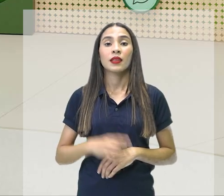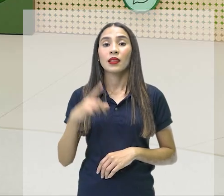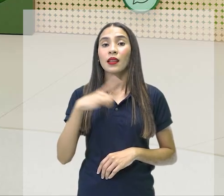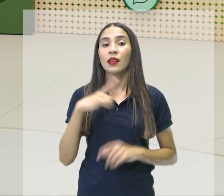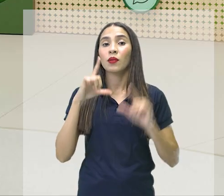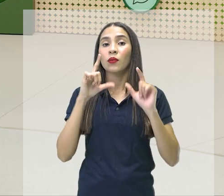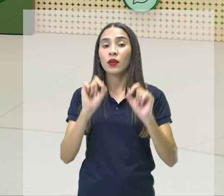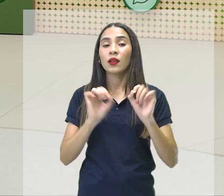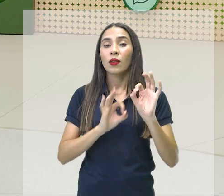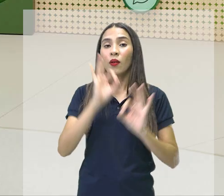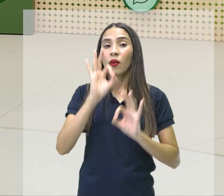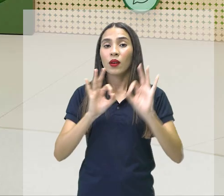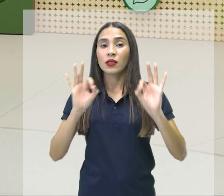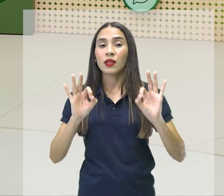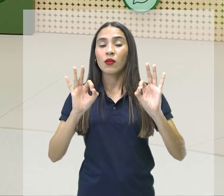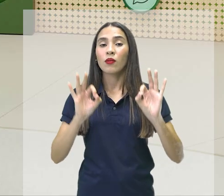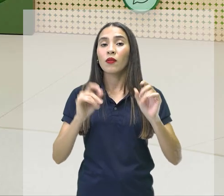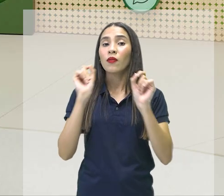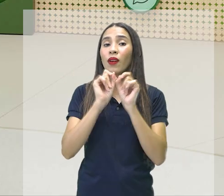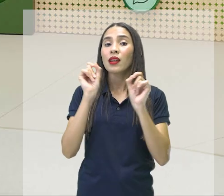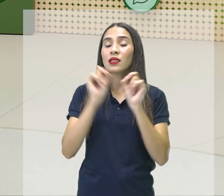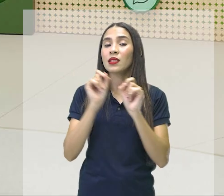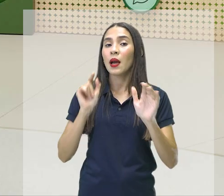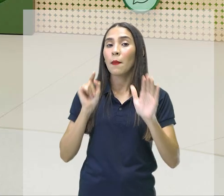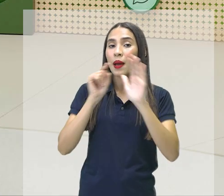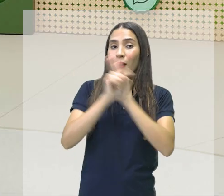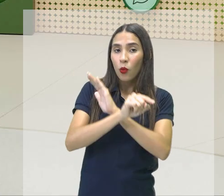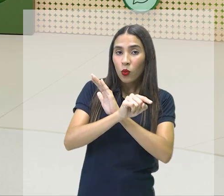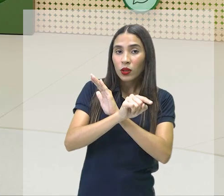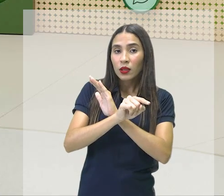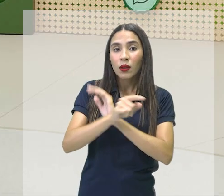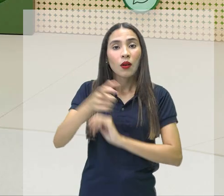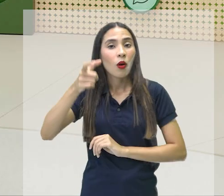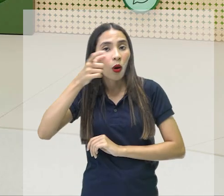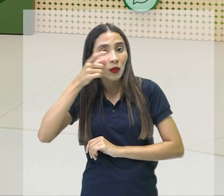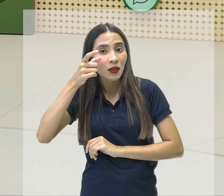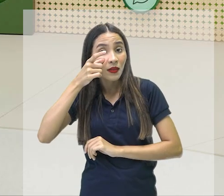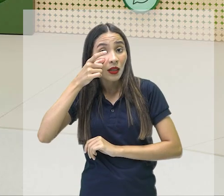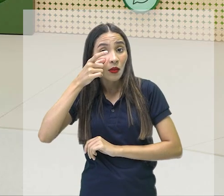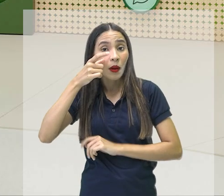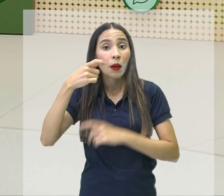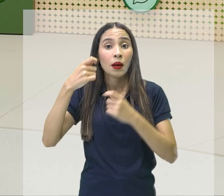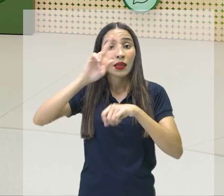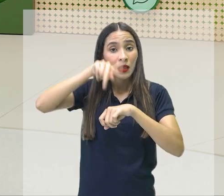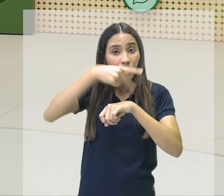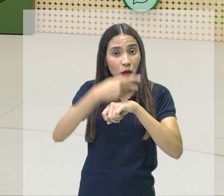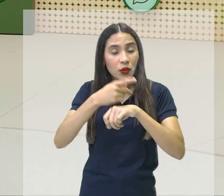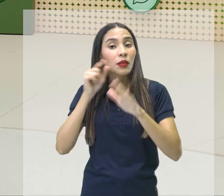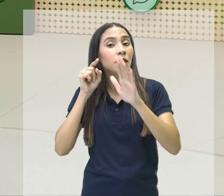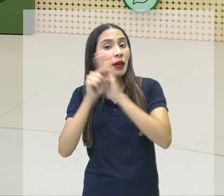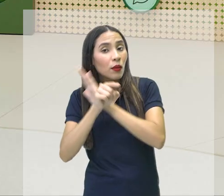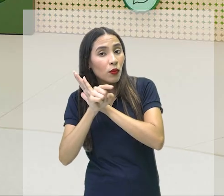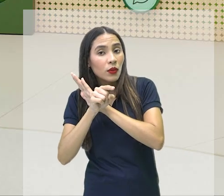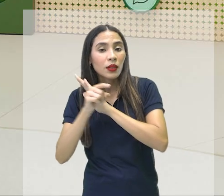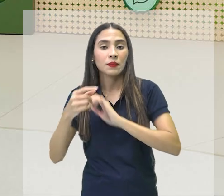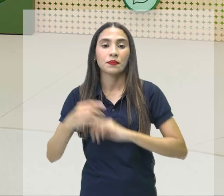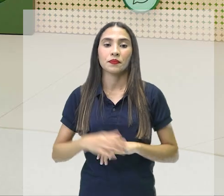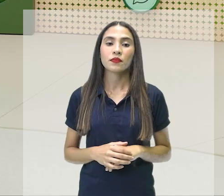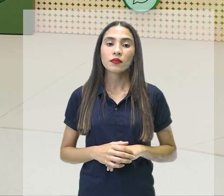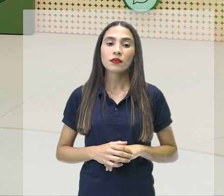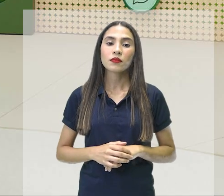vem a questão da formulação de uma pergunta sobre aquela observação. Faça uma